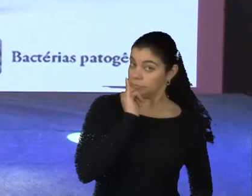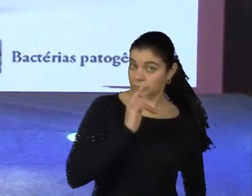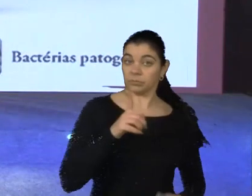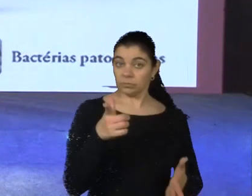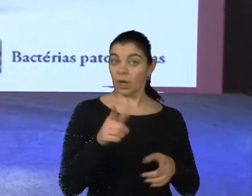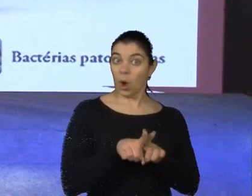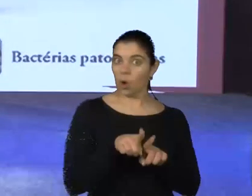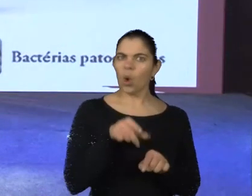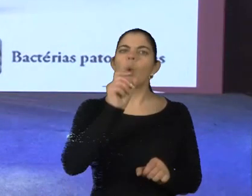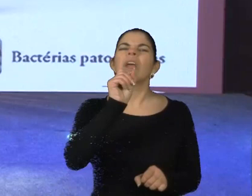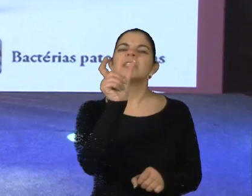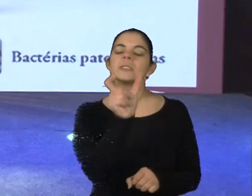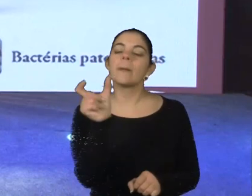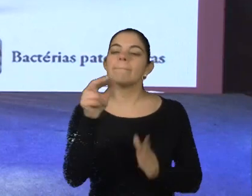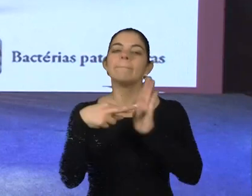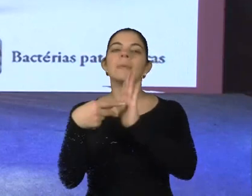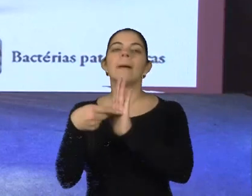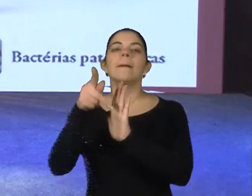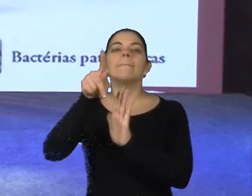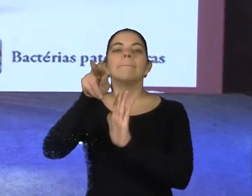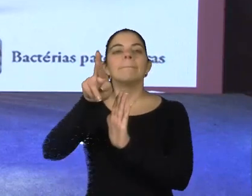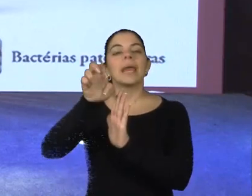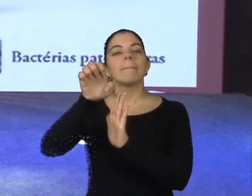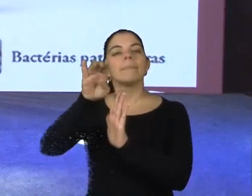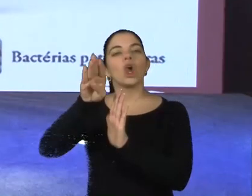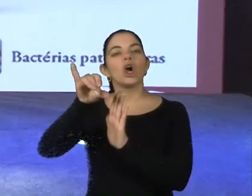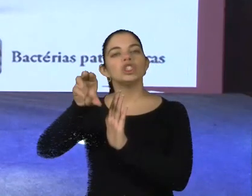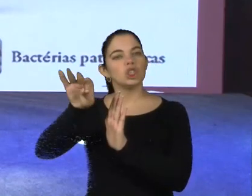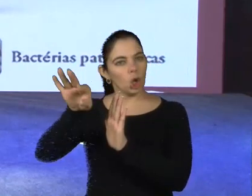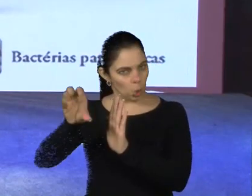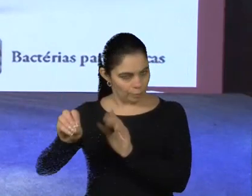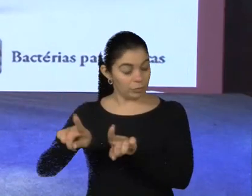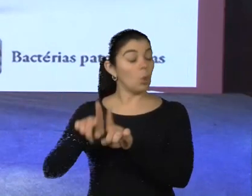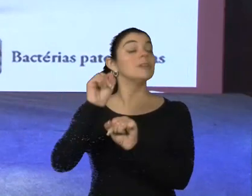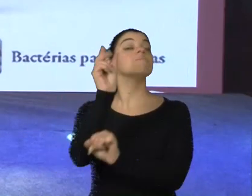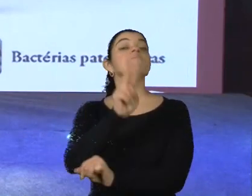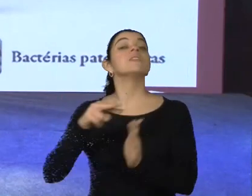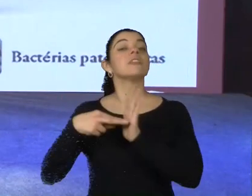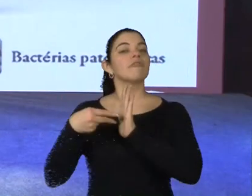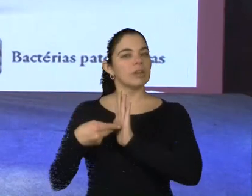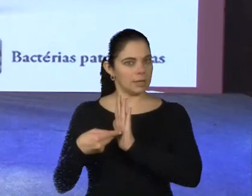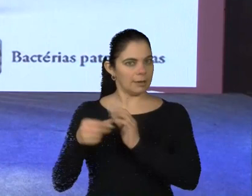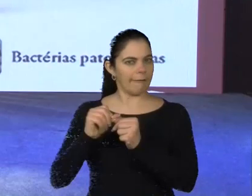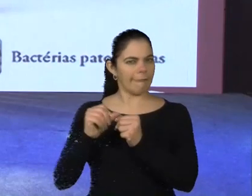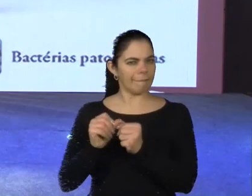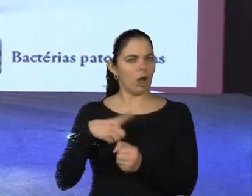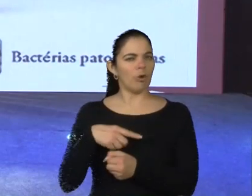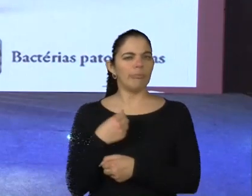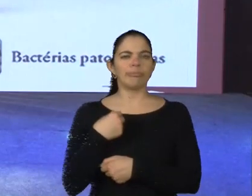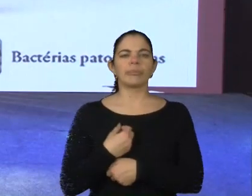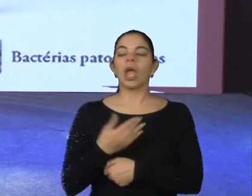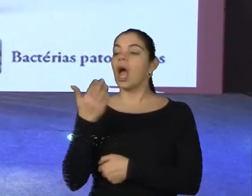que é prebióticos, são comidas que a gente come e que vão alimentar as boas bactérias